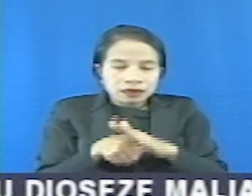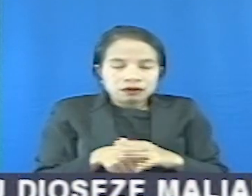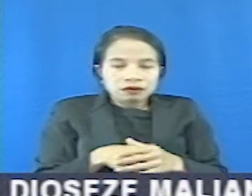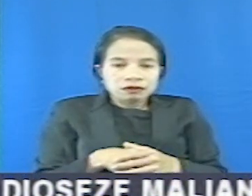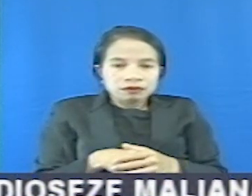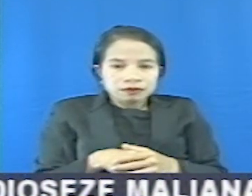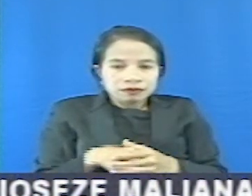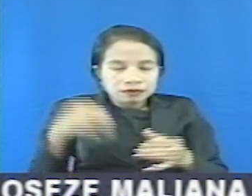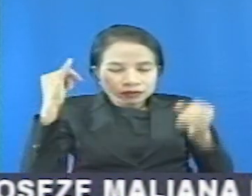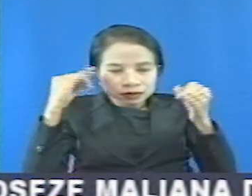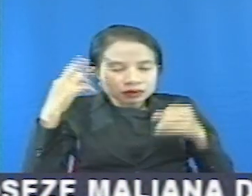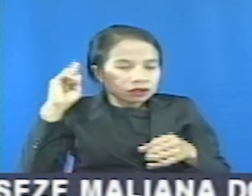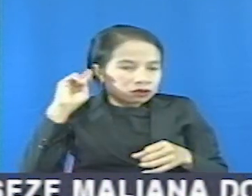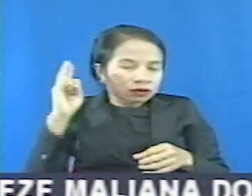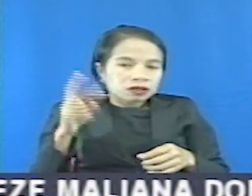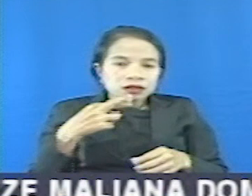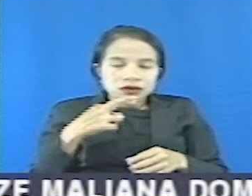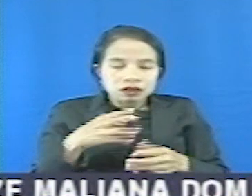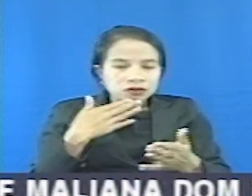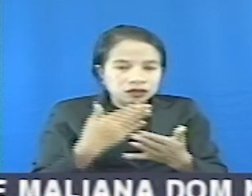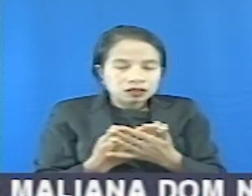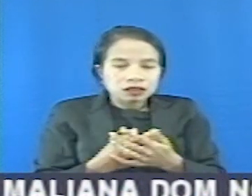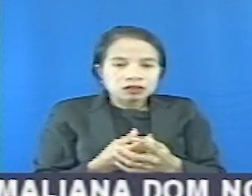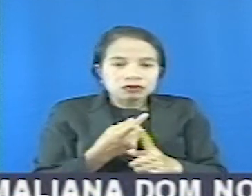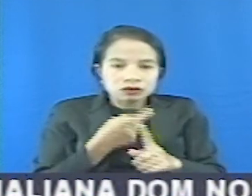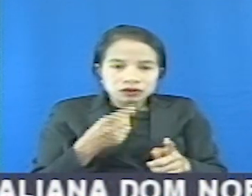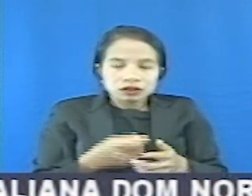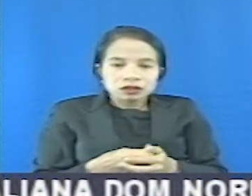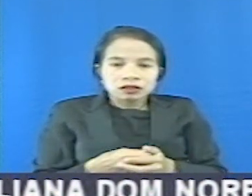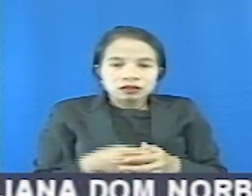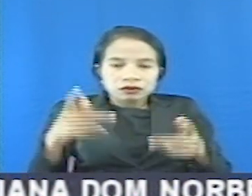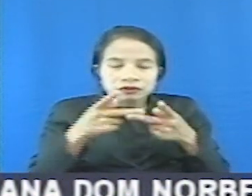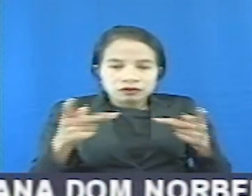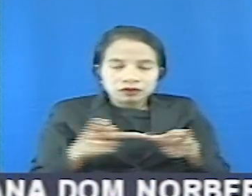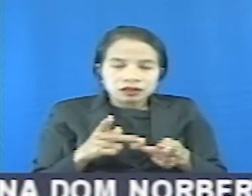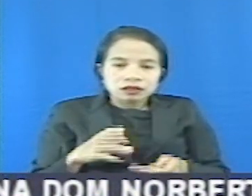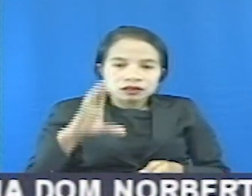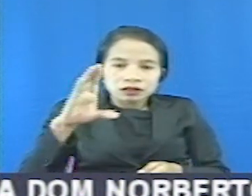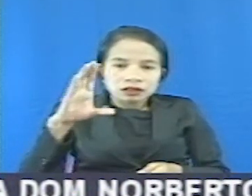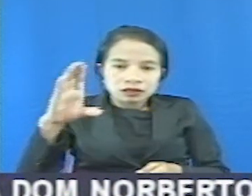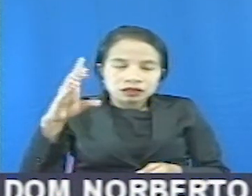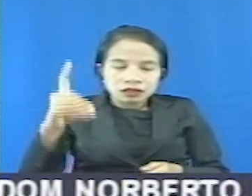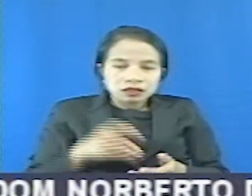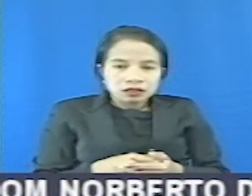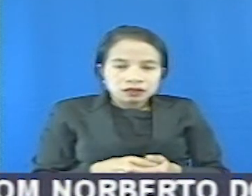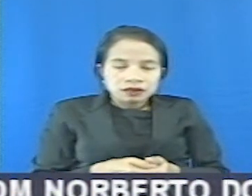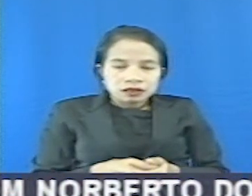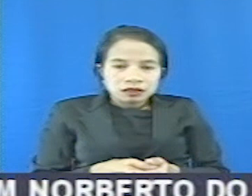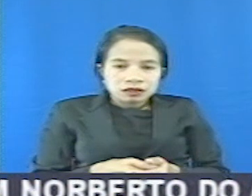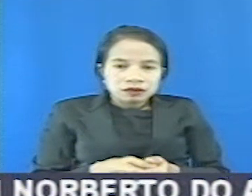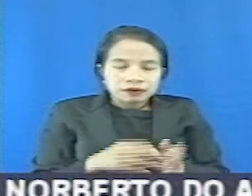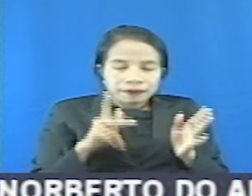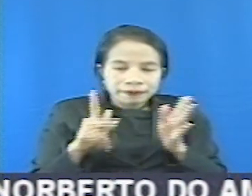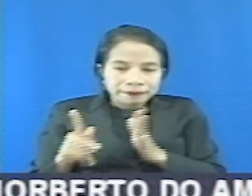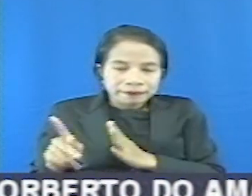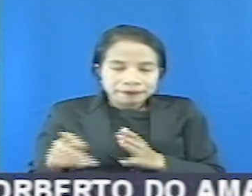officialmente itu se rona resultado dia keluatan usi salah situasi centro integrado Tuir plano equipa responde rápido